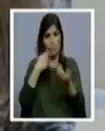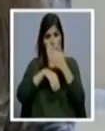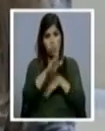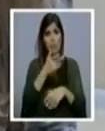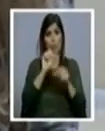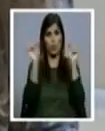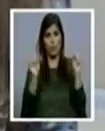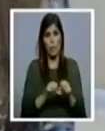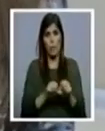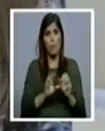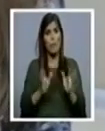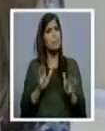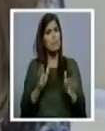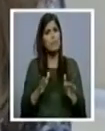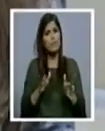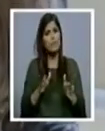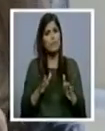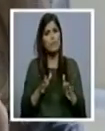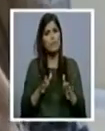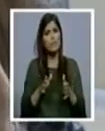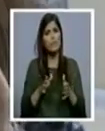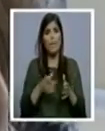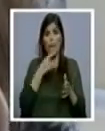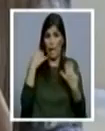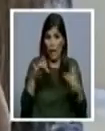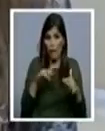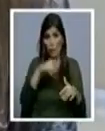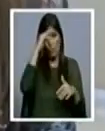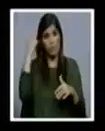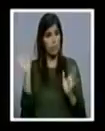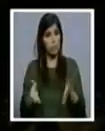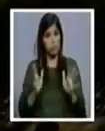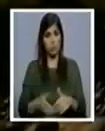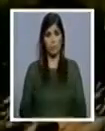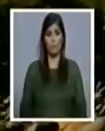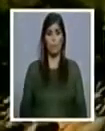entrar no processo, sem que seja necessário nem ser caro, nem ser difícil.